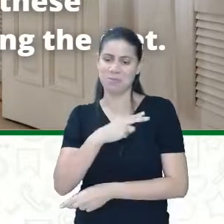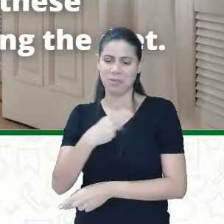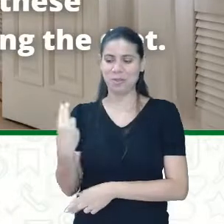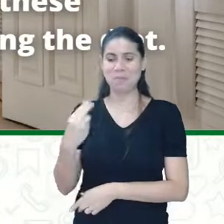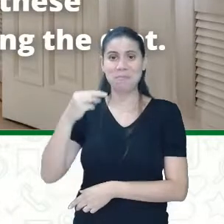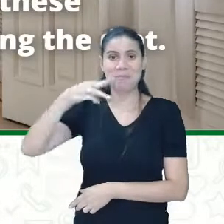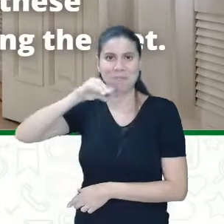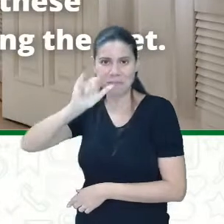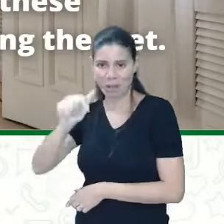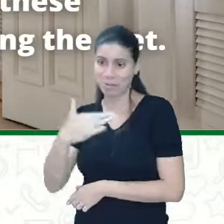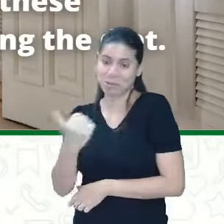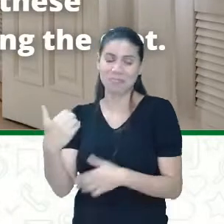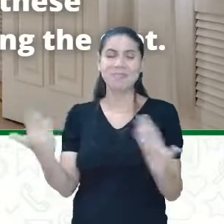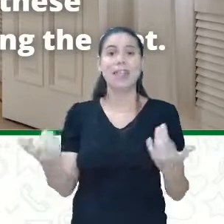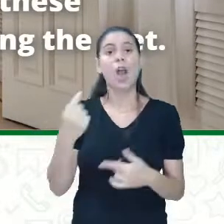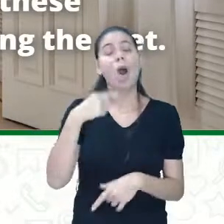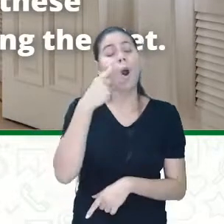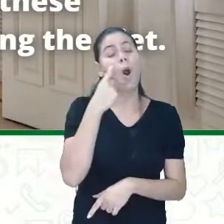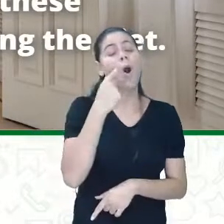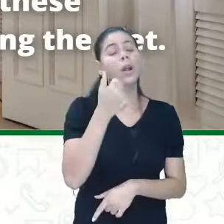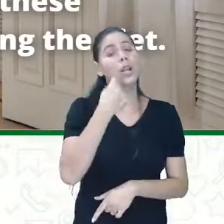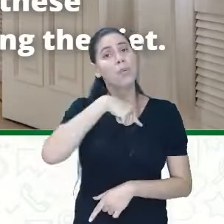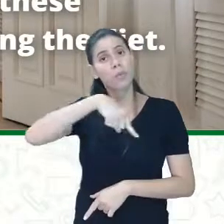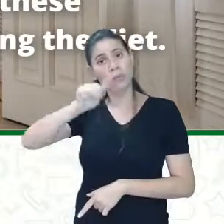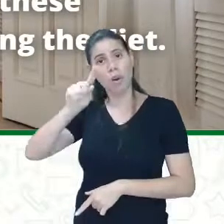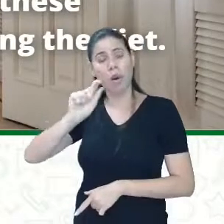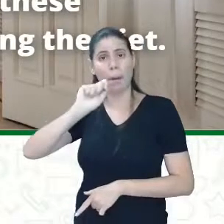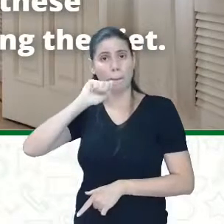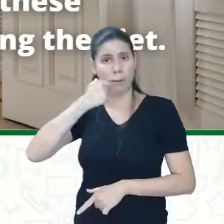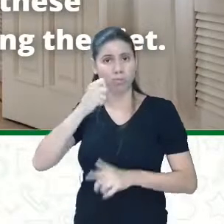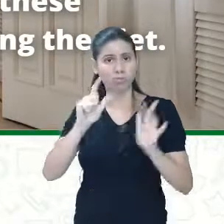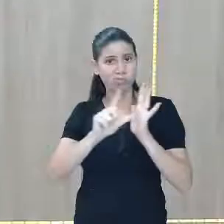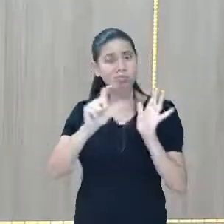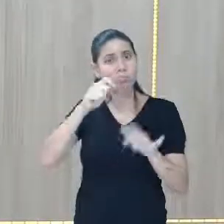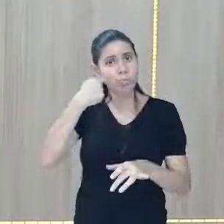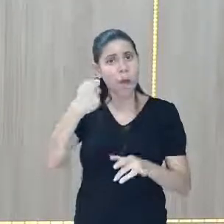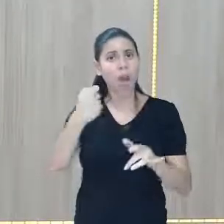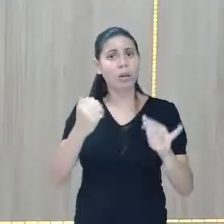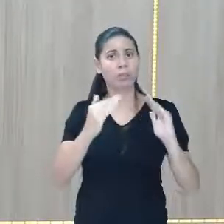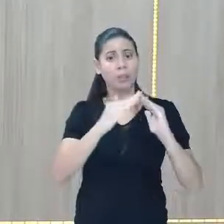Eu estou indo para a padaria. Você